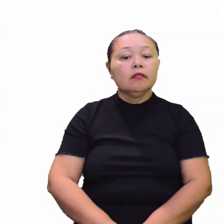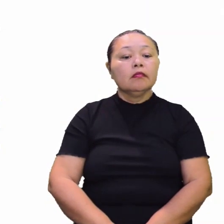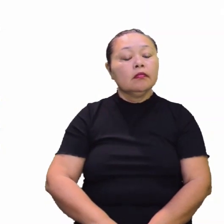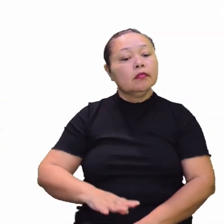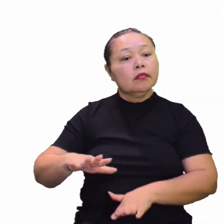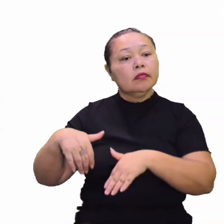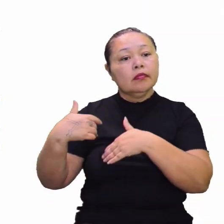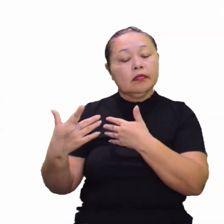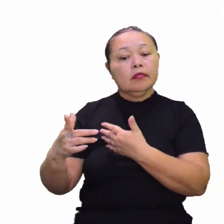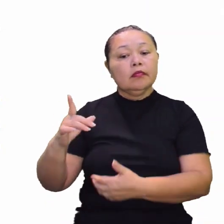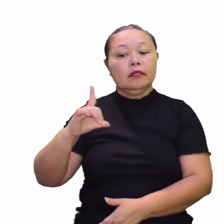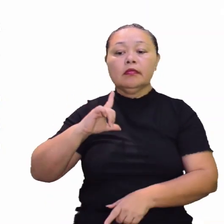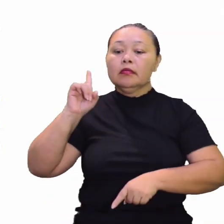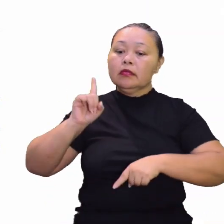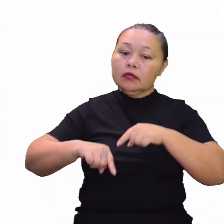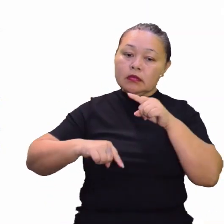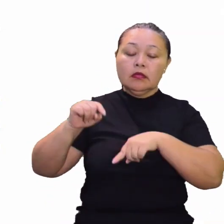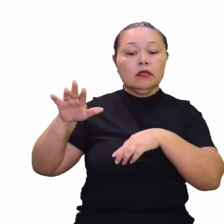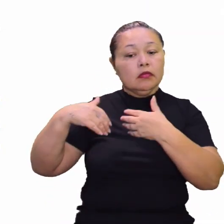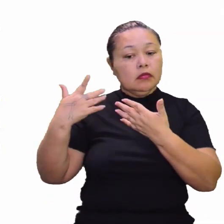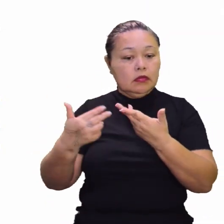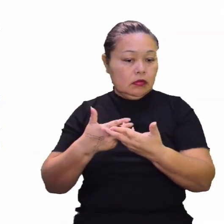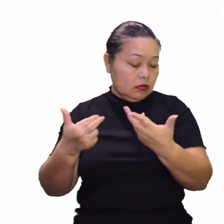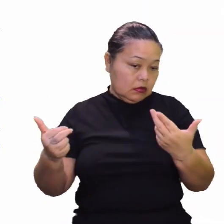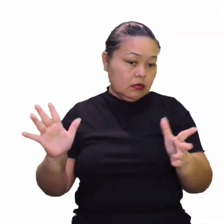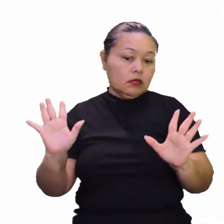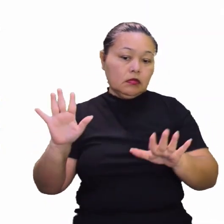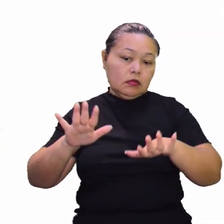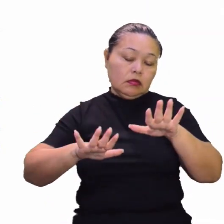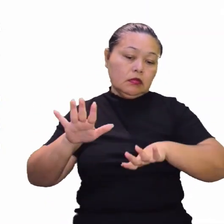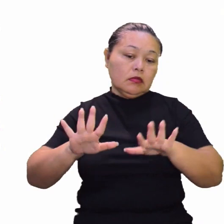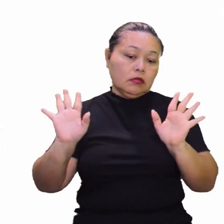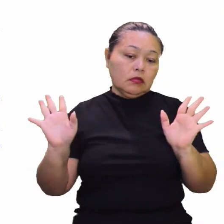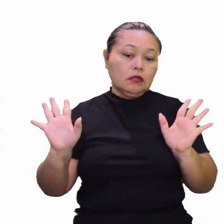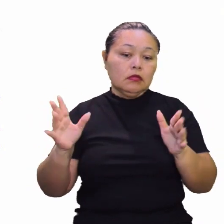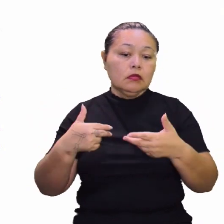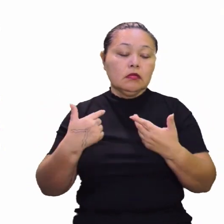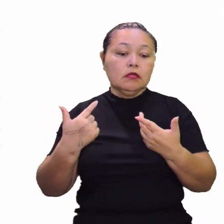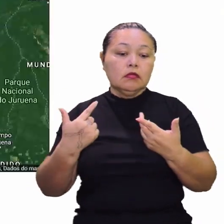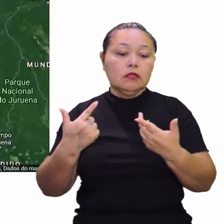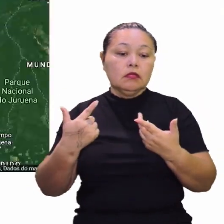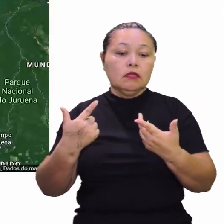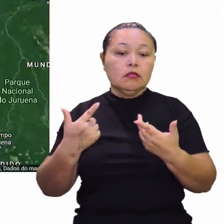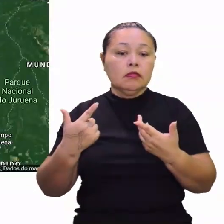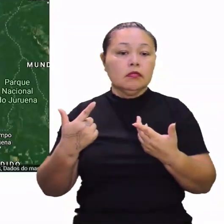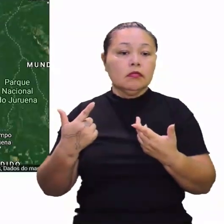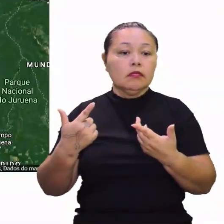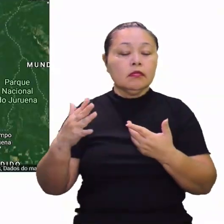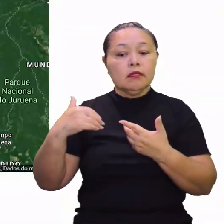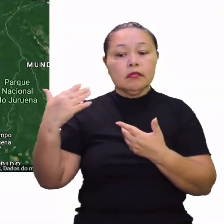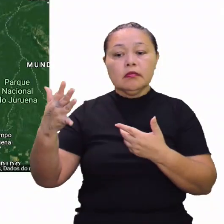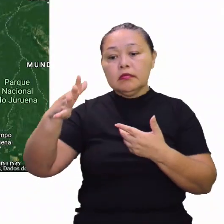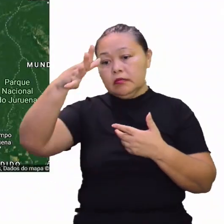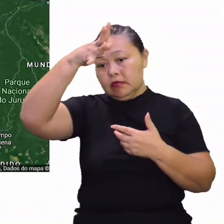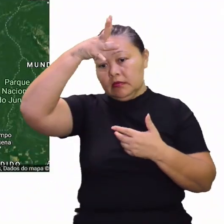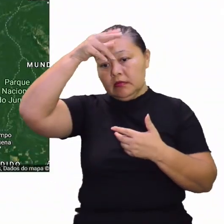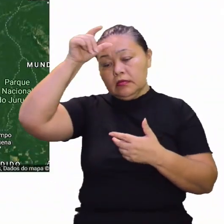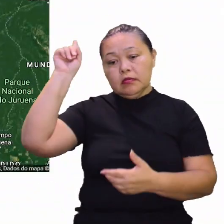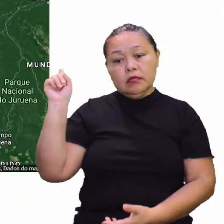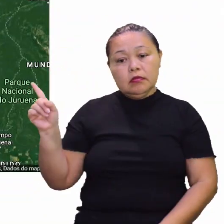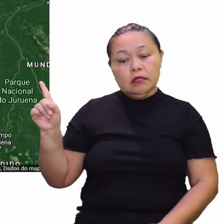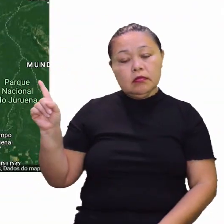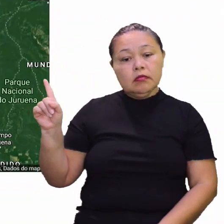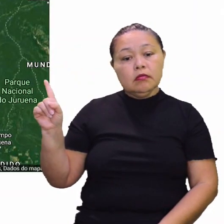E vamos avançar. Então, produto derivado, mercadorias, algumas também diversas, eletrônicas, às vezes do lado do Amazonas para Porto